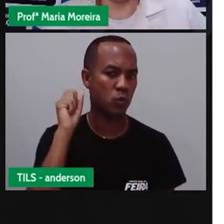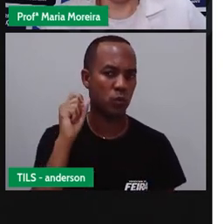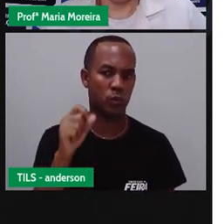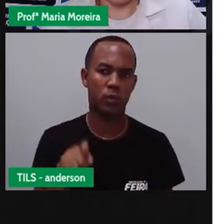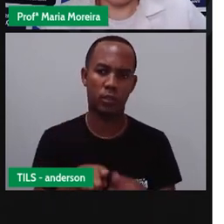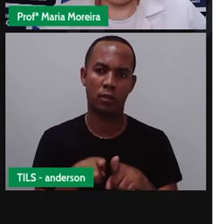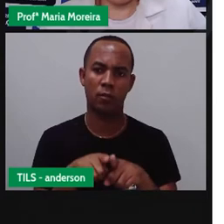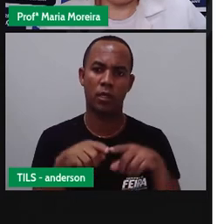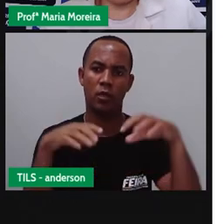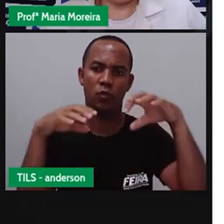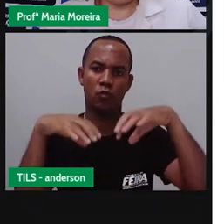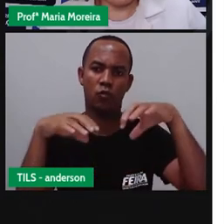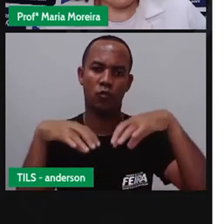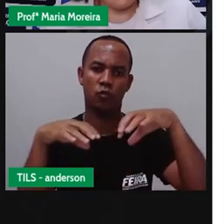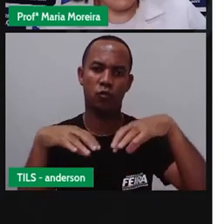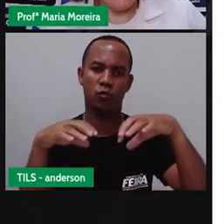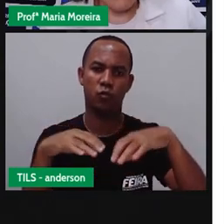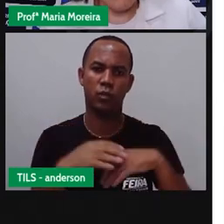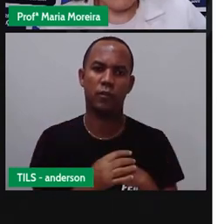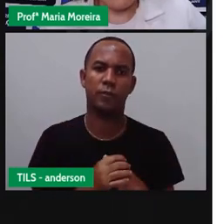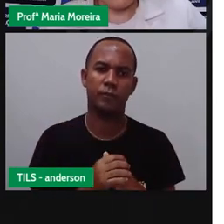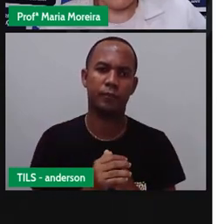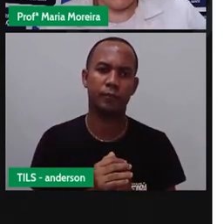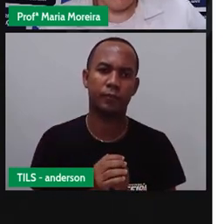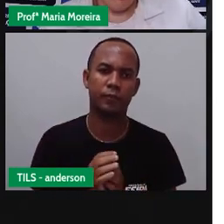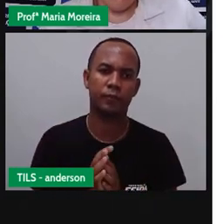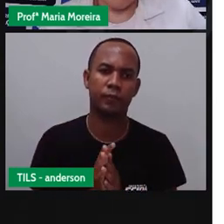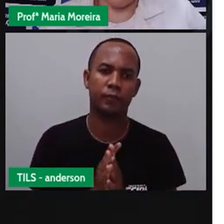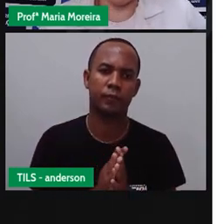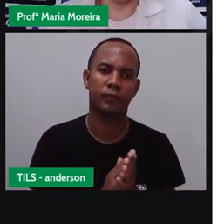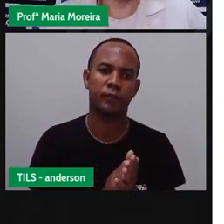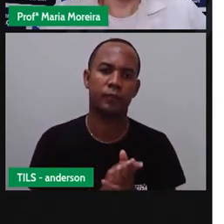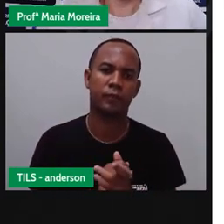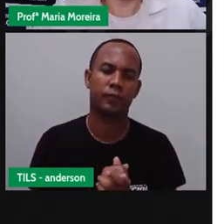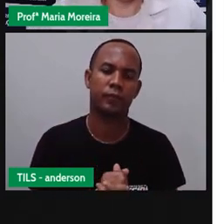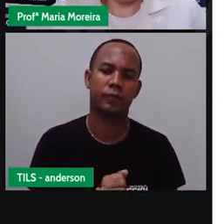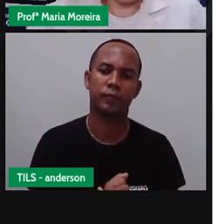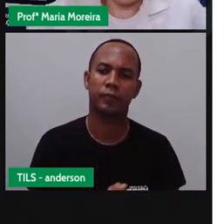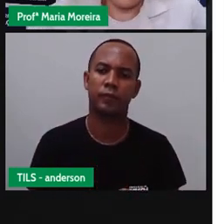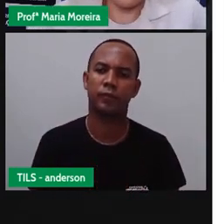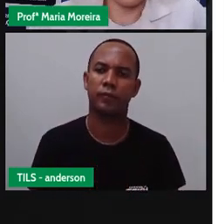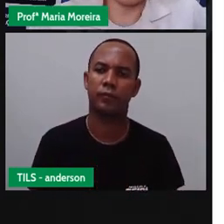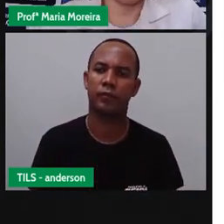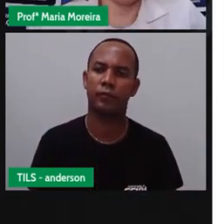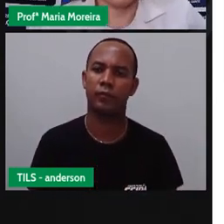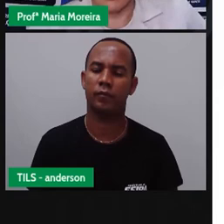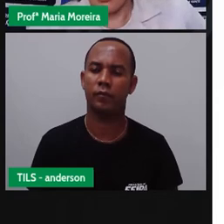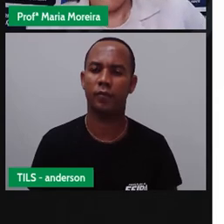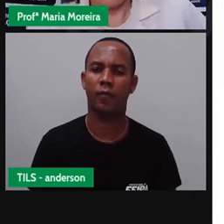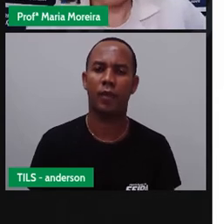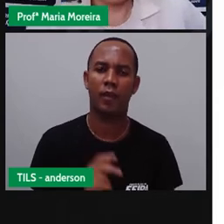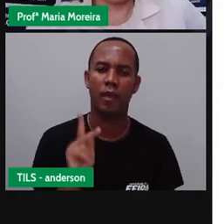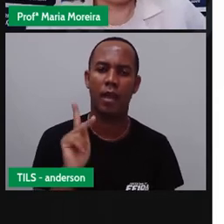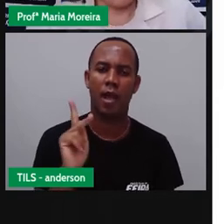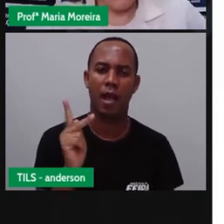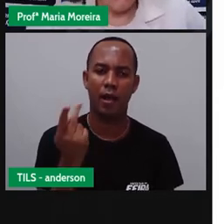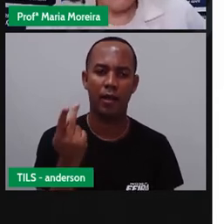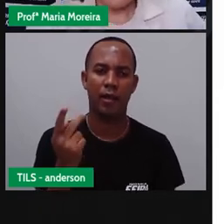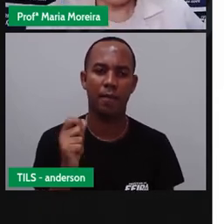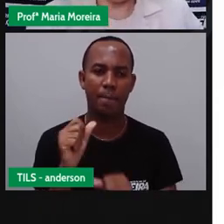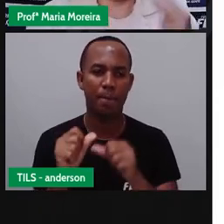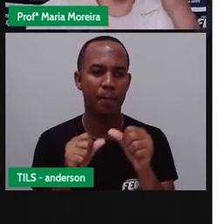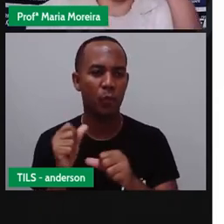mudou é isso ninho ninho ó então 1h ele a muda o que o